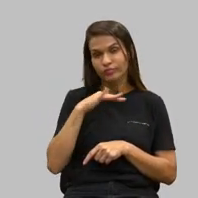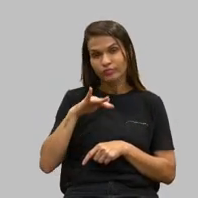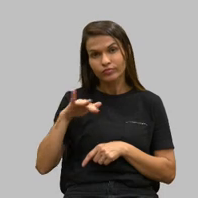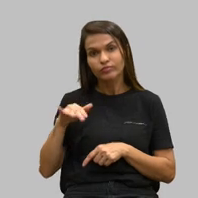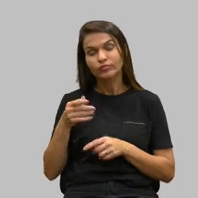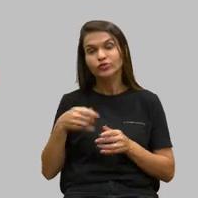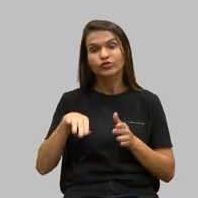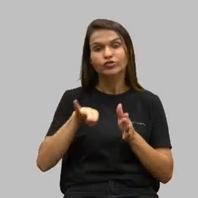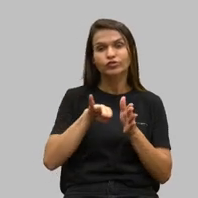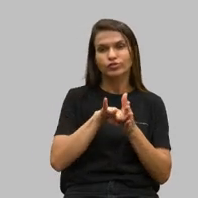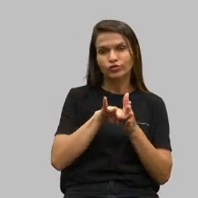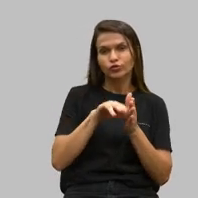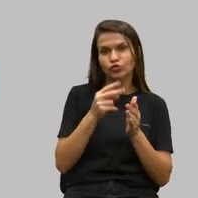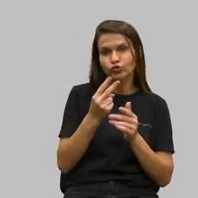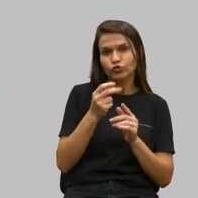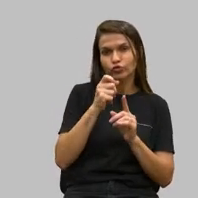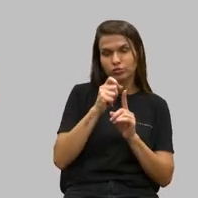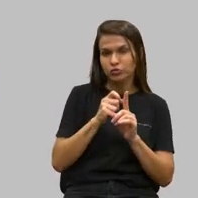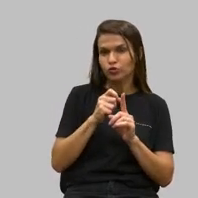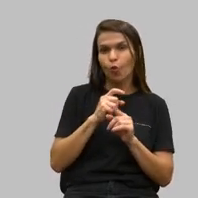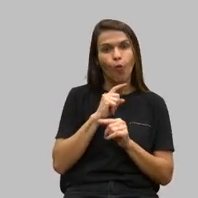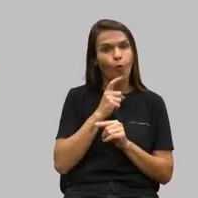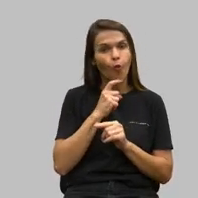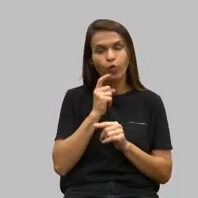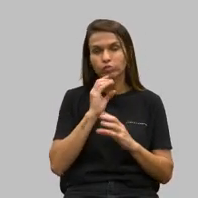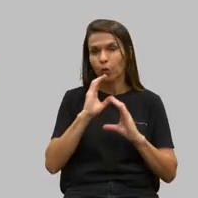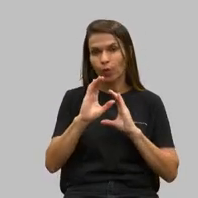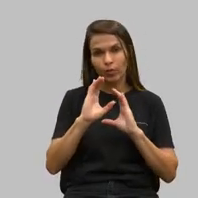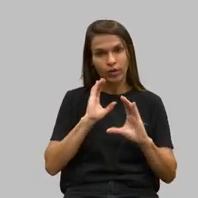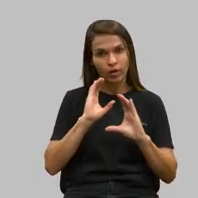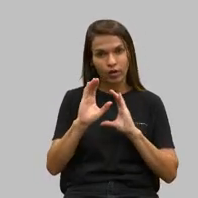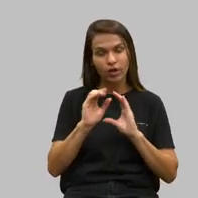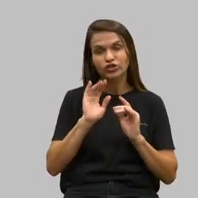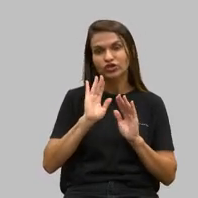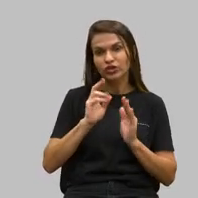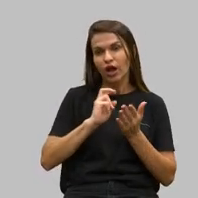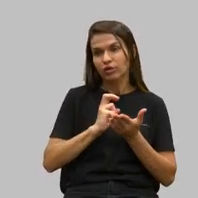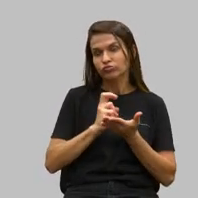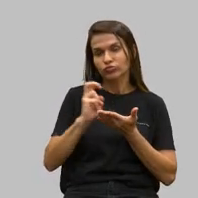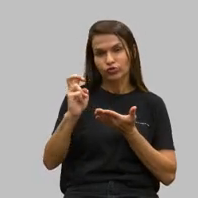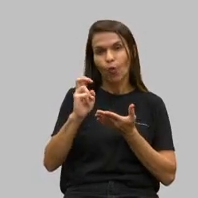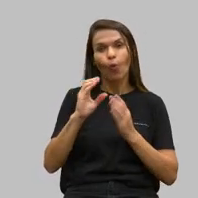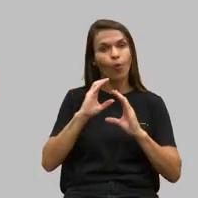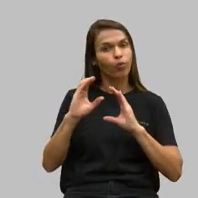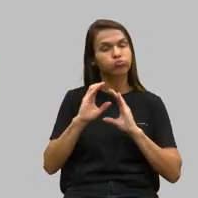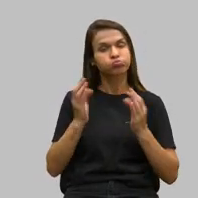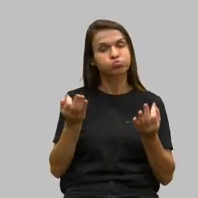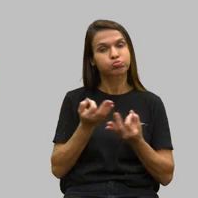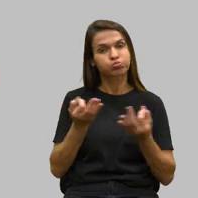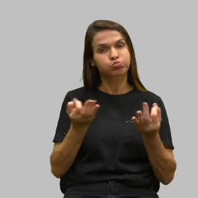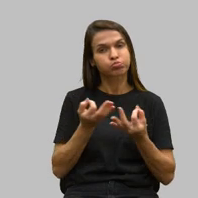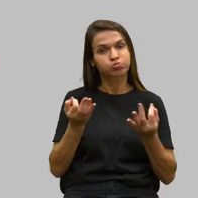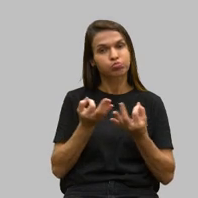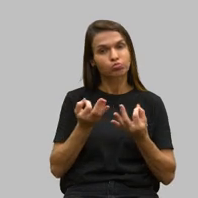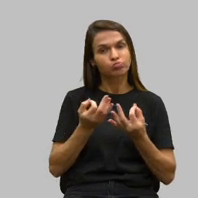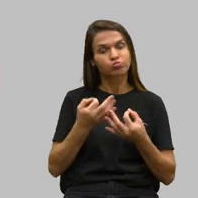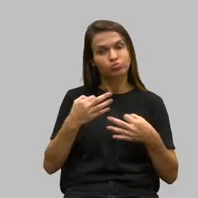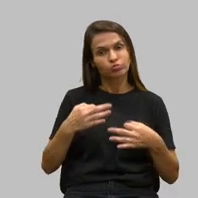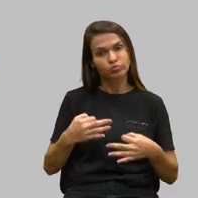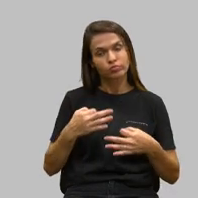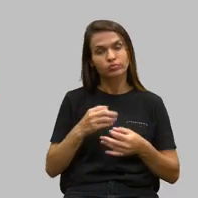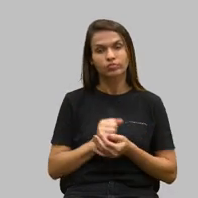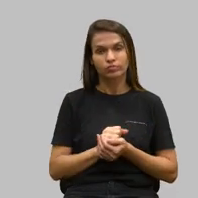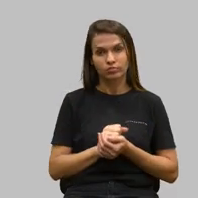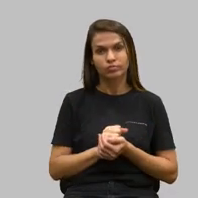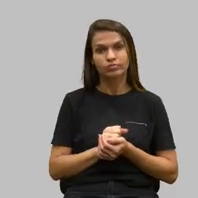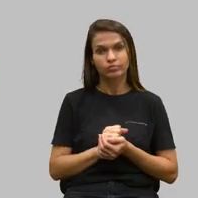chegaram dois meses sem conseguir se comunicar, já saindo se comunicando de forma muito habitual, ou seja, tem